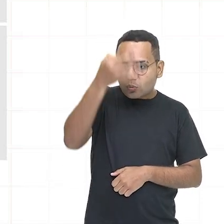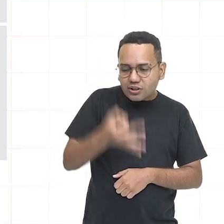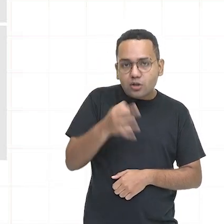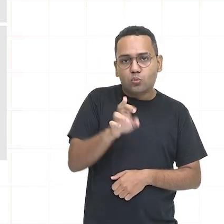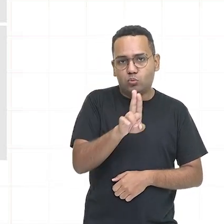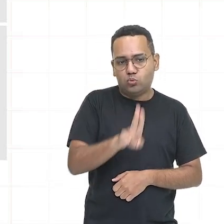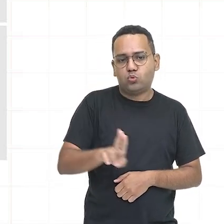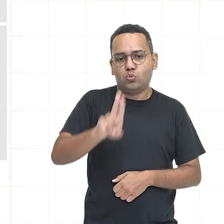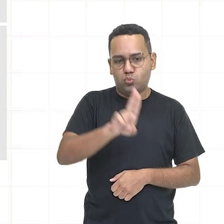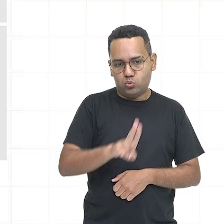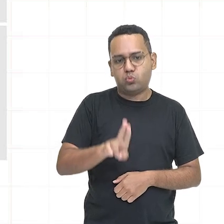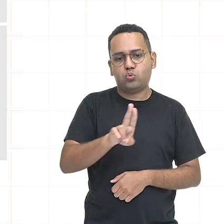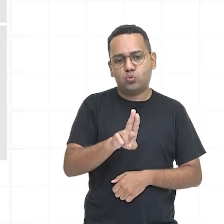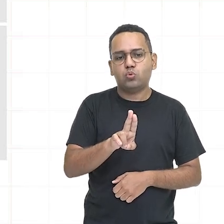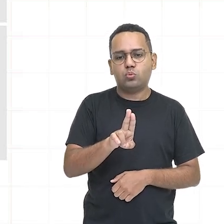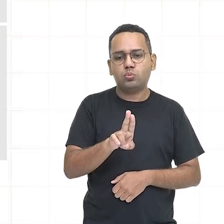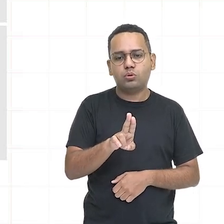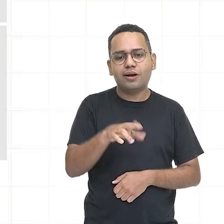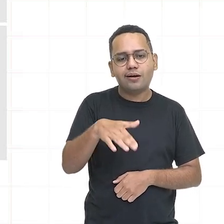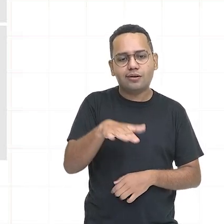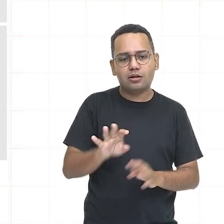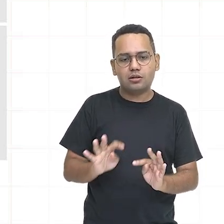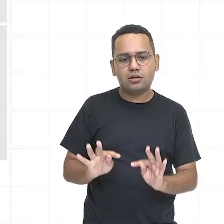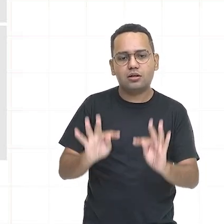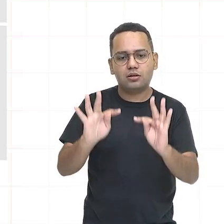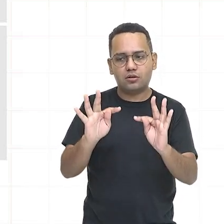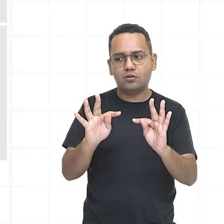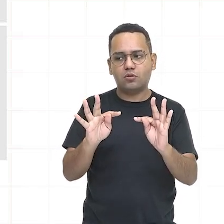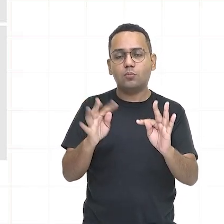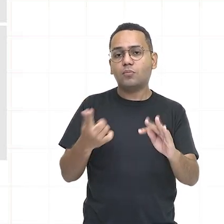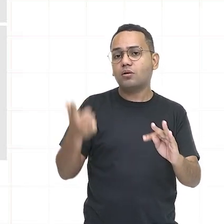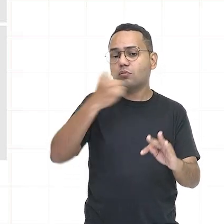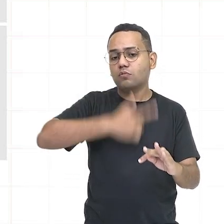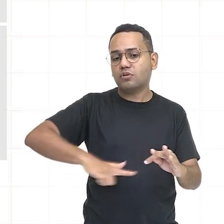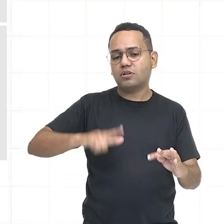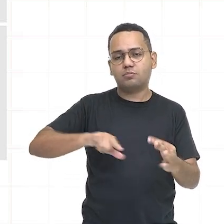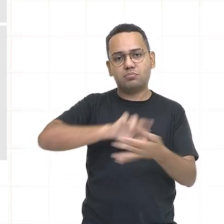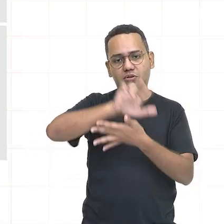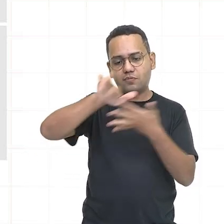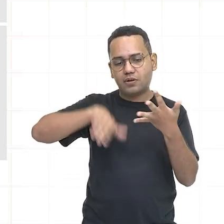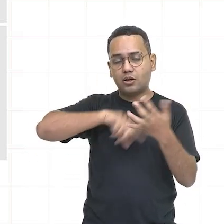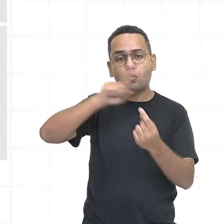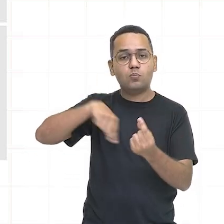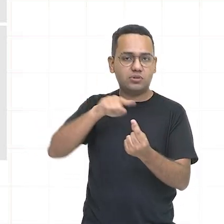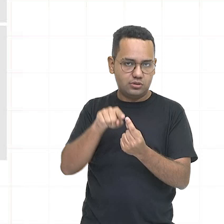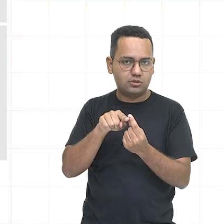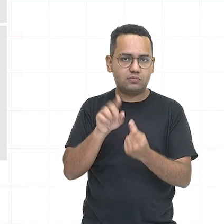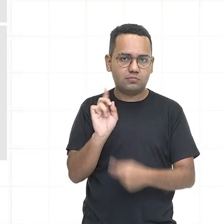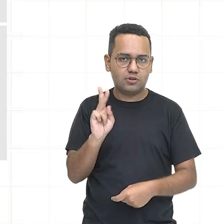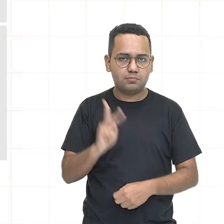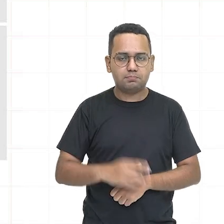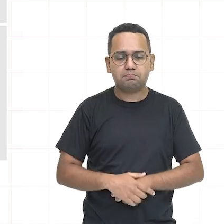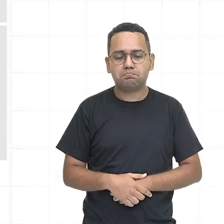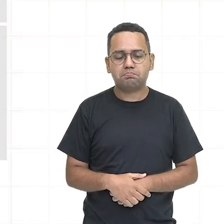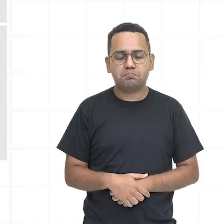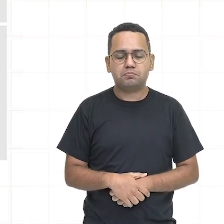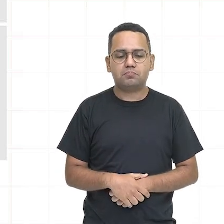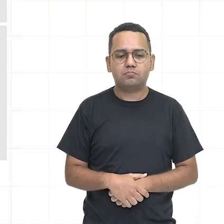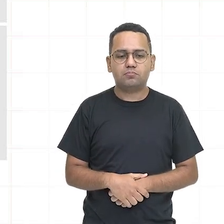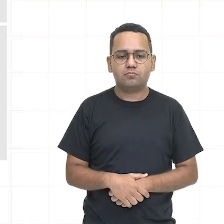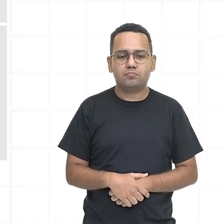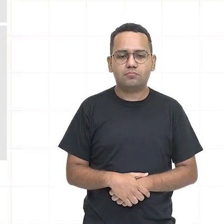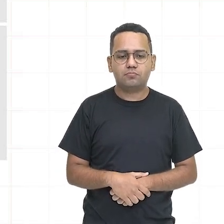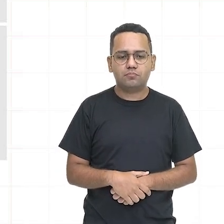e também ajudando a tecnologia a alcançar os seus principais objetivos,